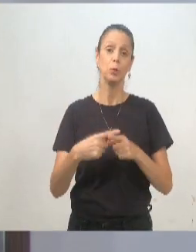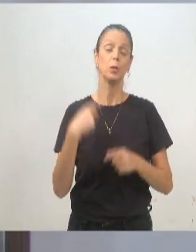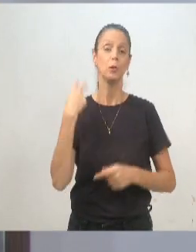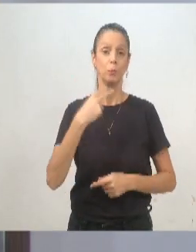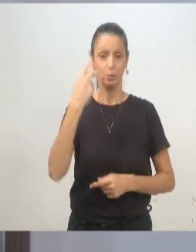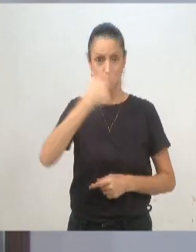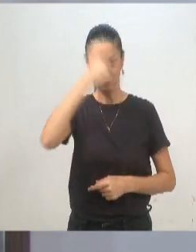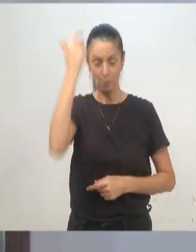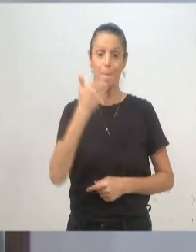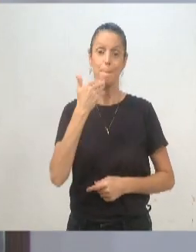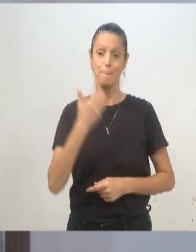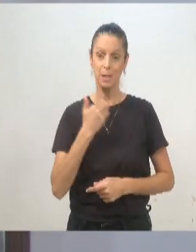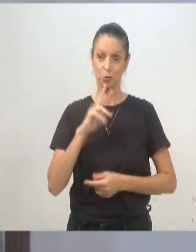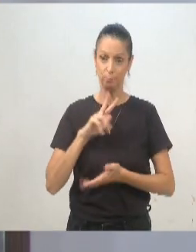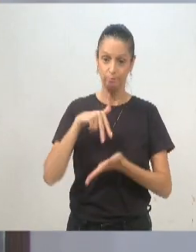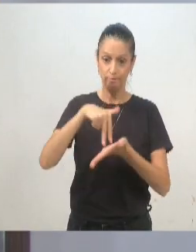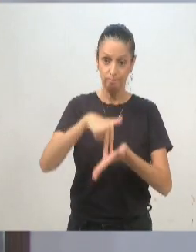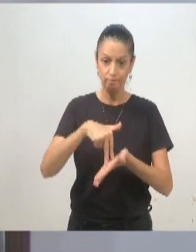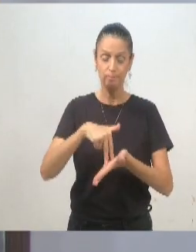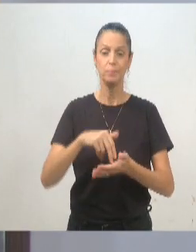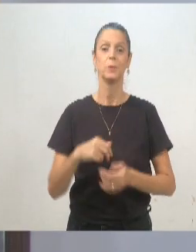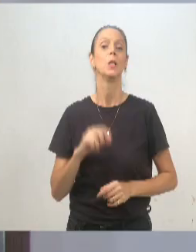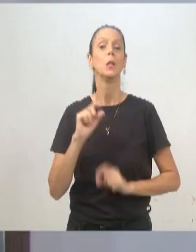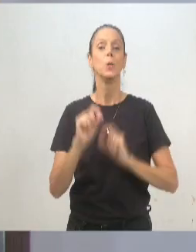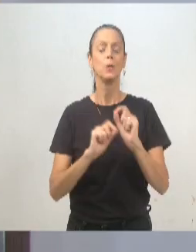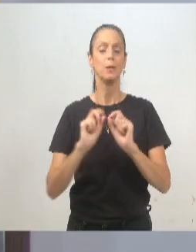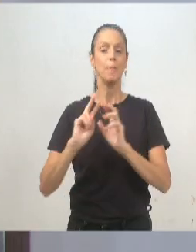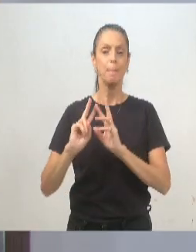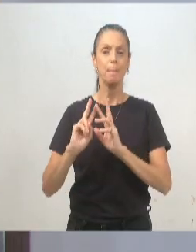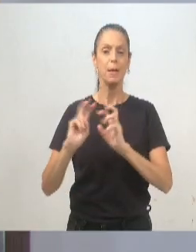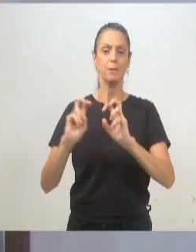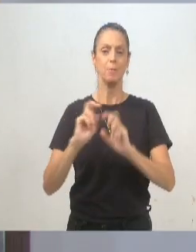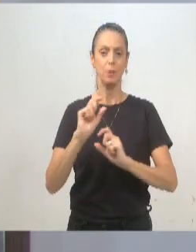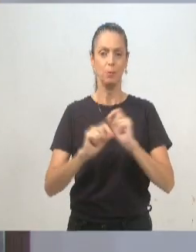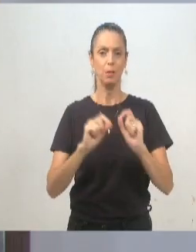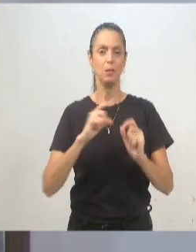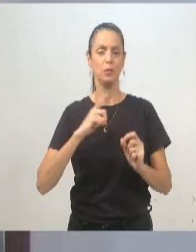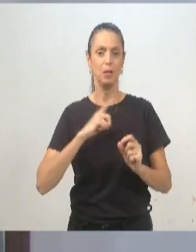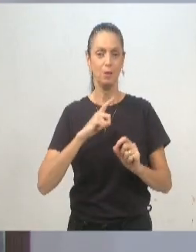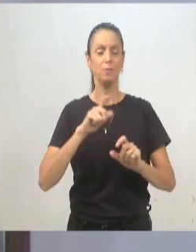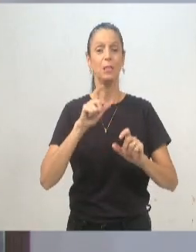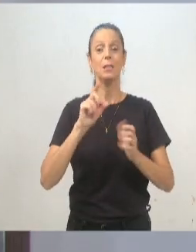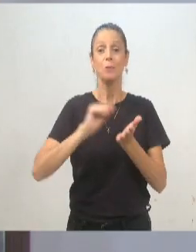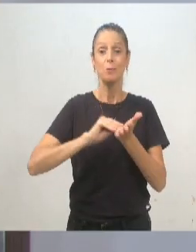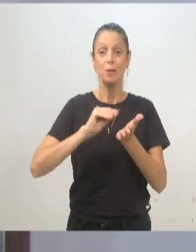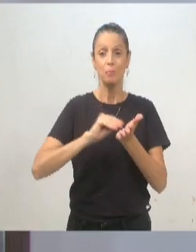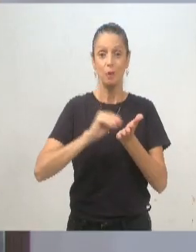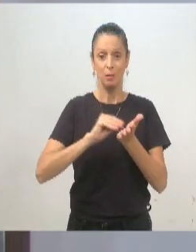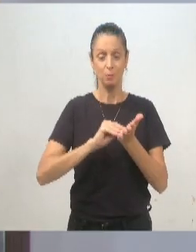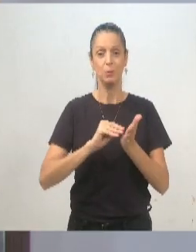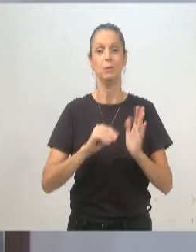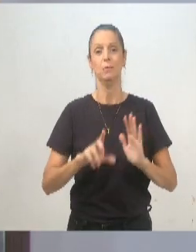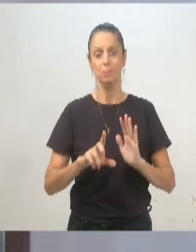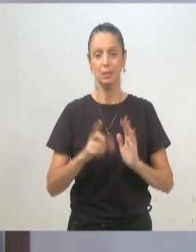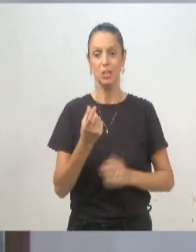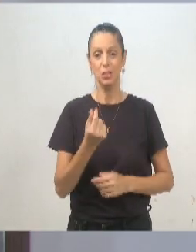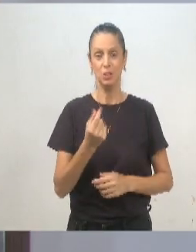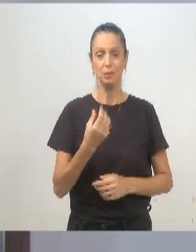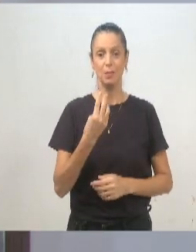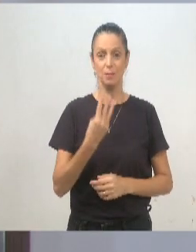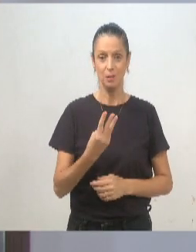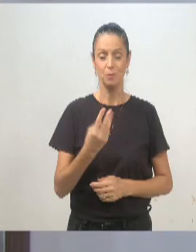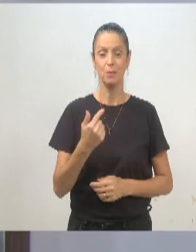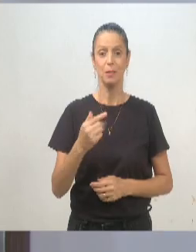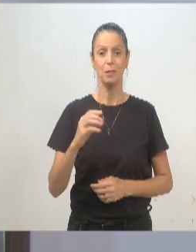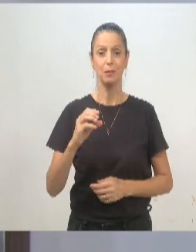Adriano Pereira, é que se apontou um déficit orçamentário previsto de 372 milhões de